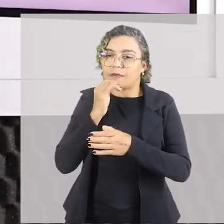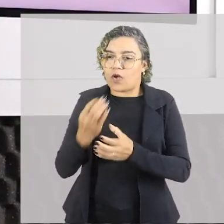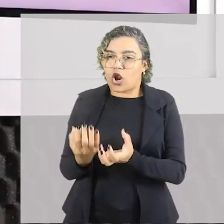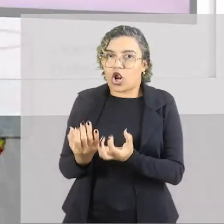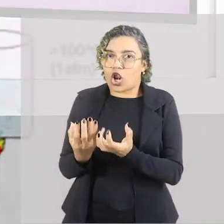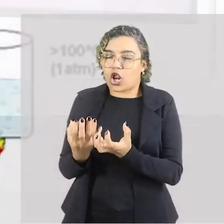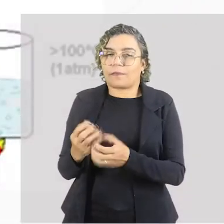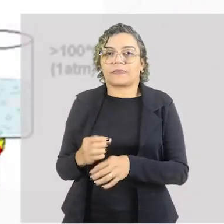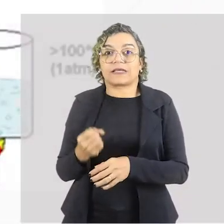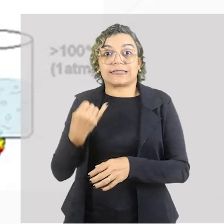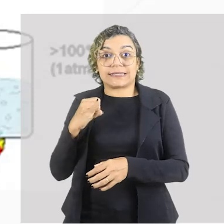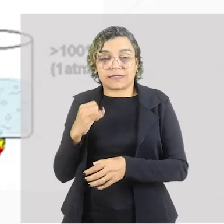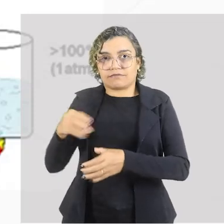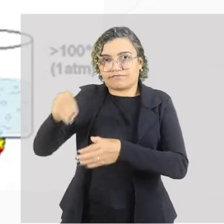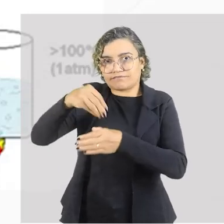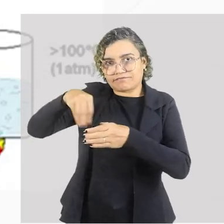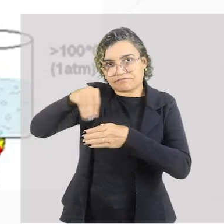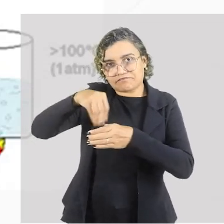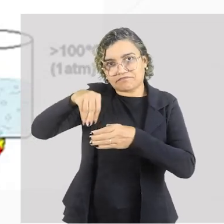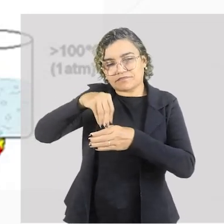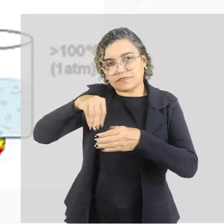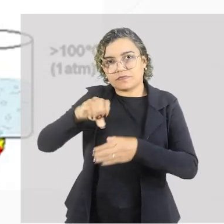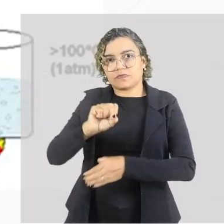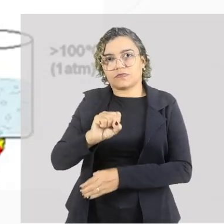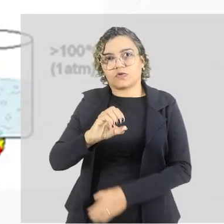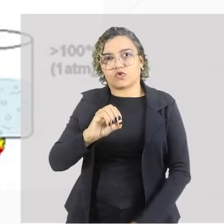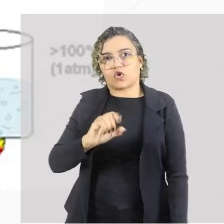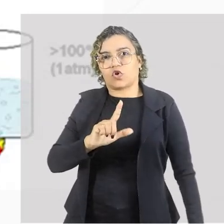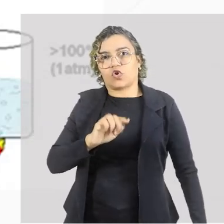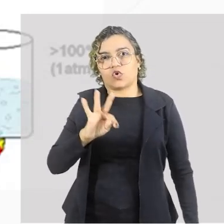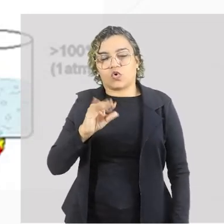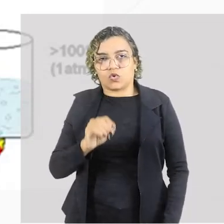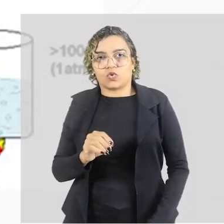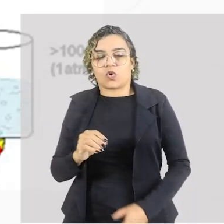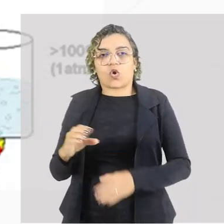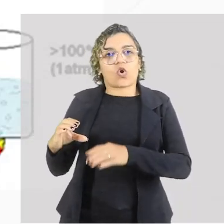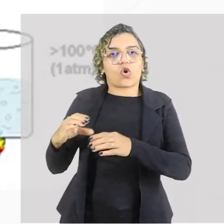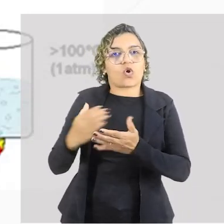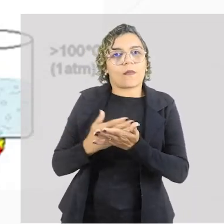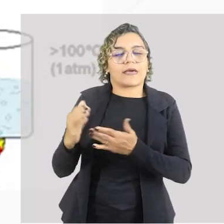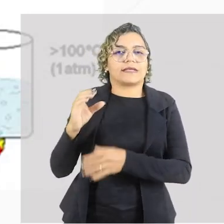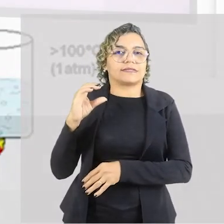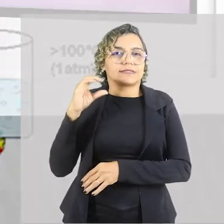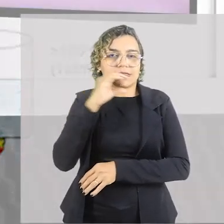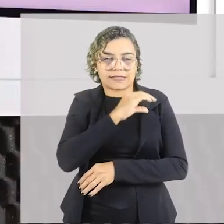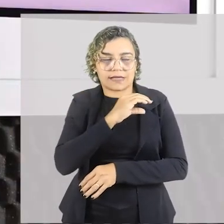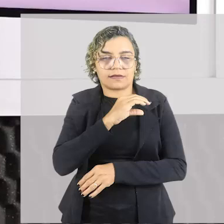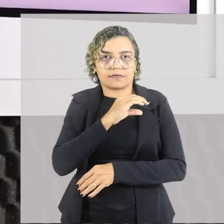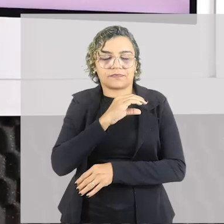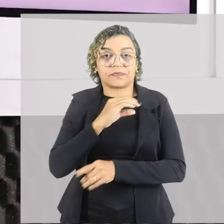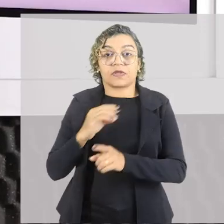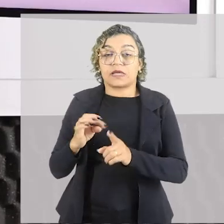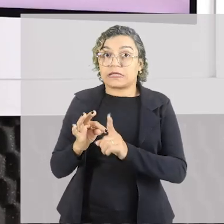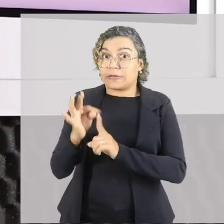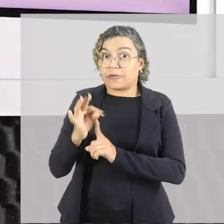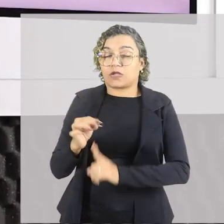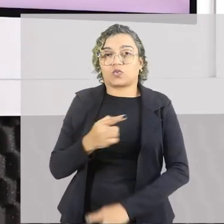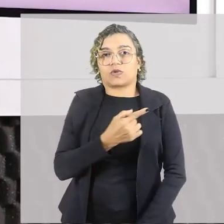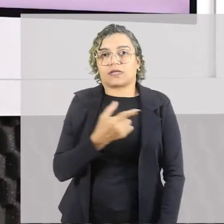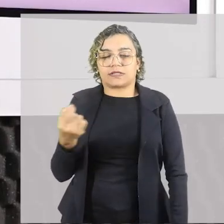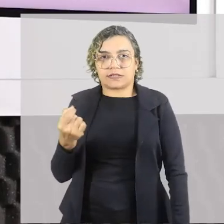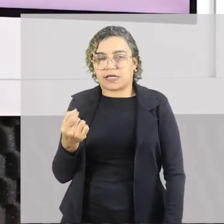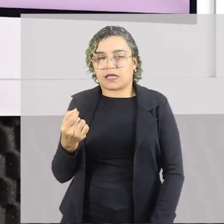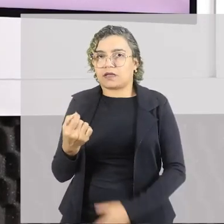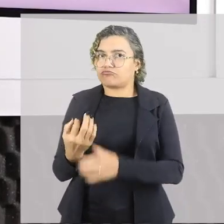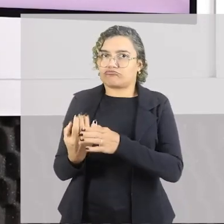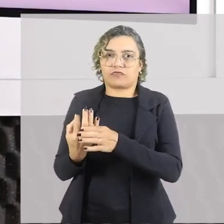Se eu boto um soluto na água e eu começo a esquentar, quando chegar no 100, ela não ferve. Então,